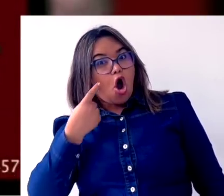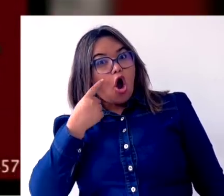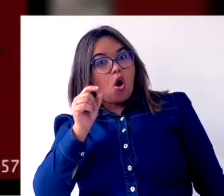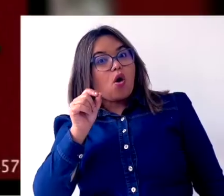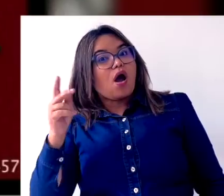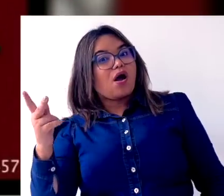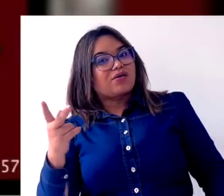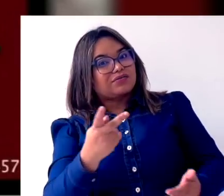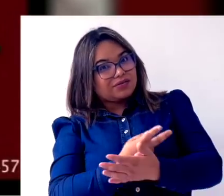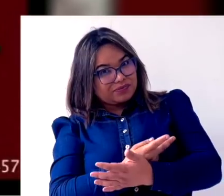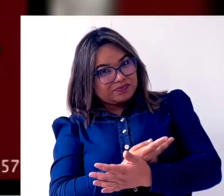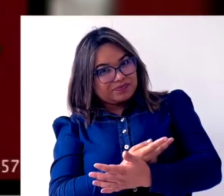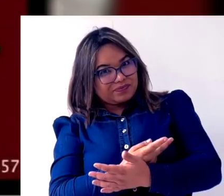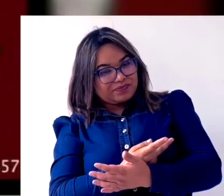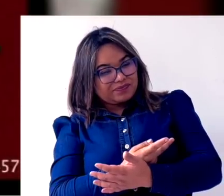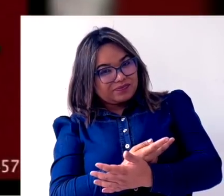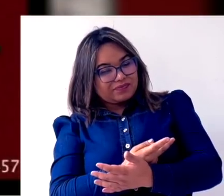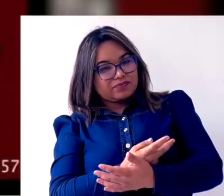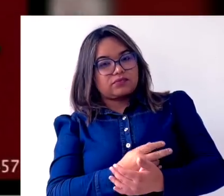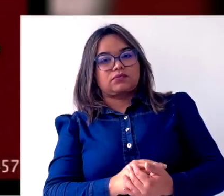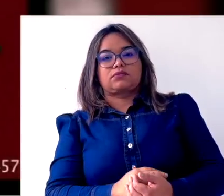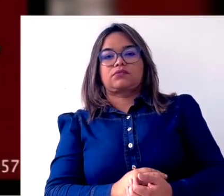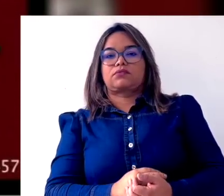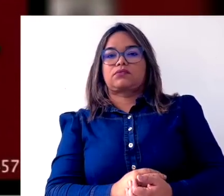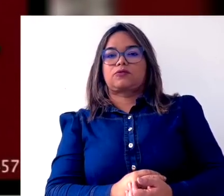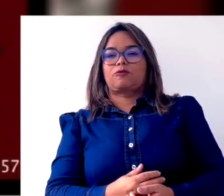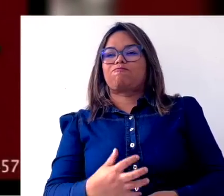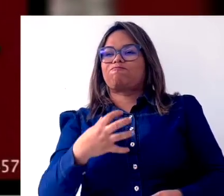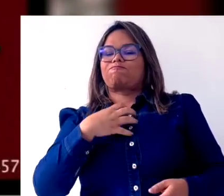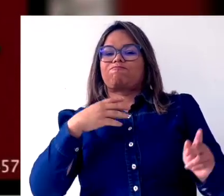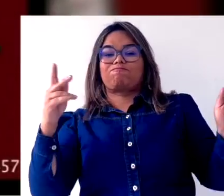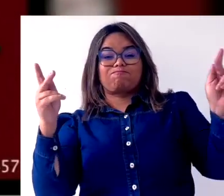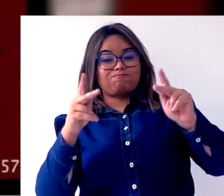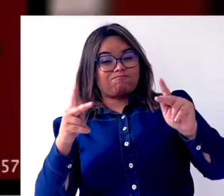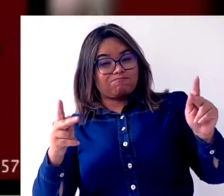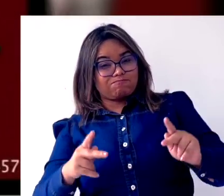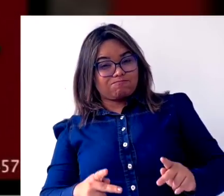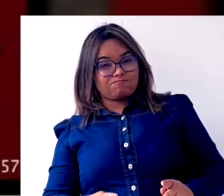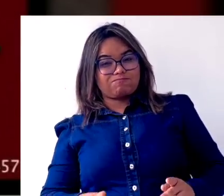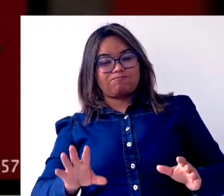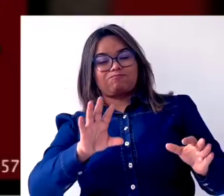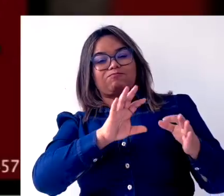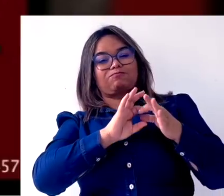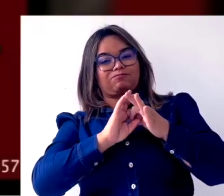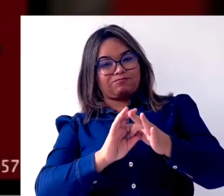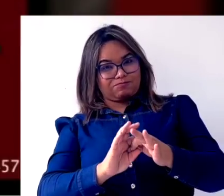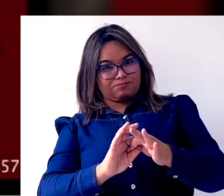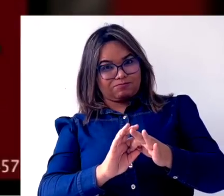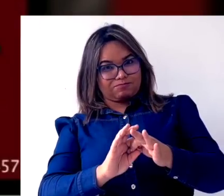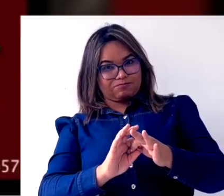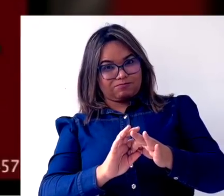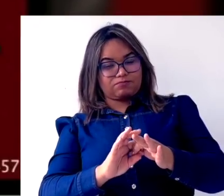tivemos uma sensação ótima de paz. Paz, amor e unidade. Unidade.